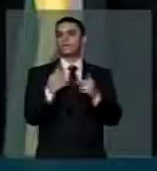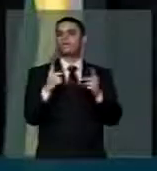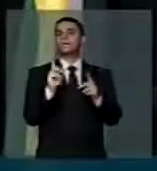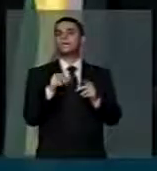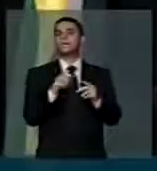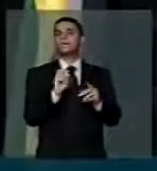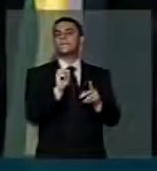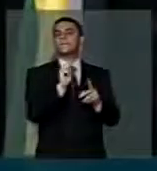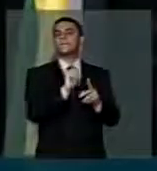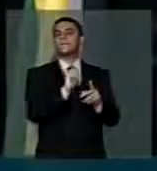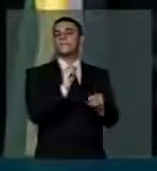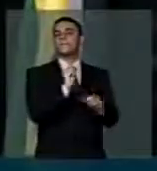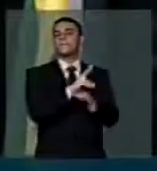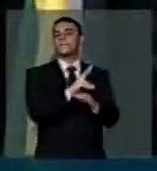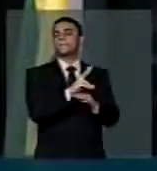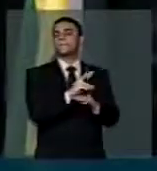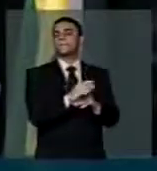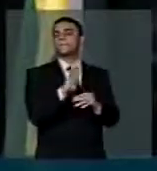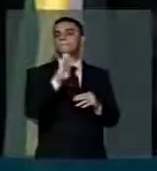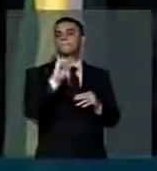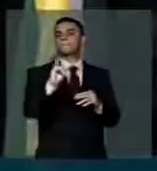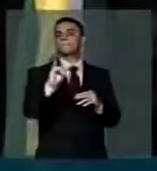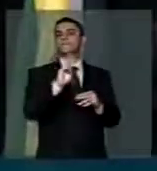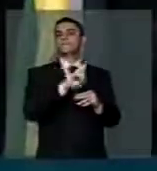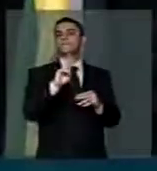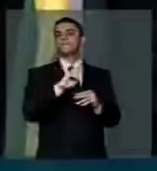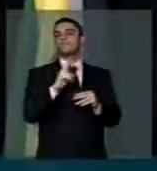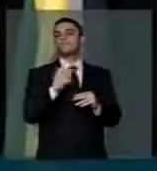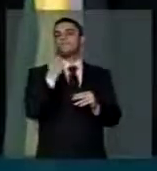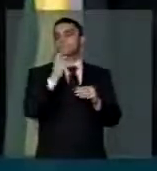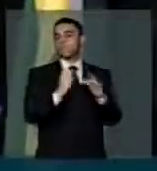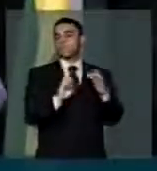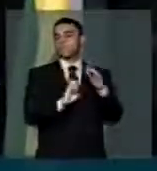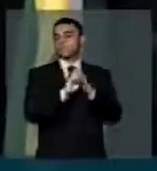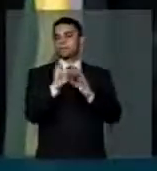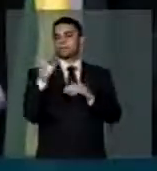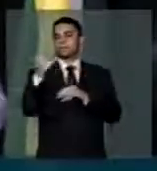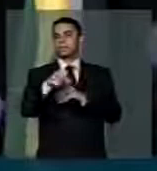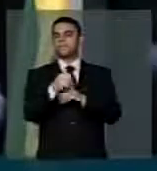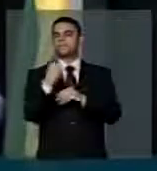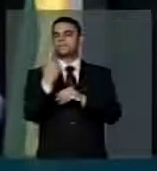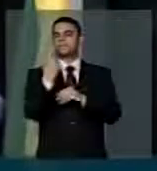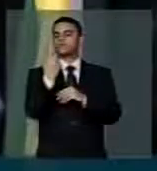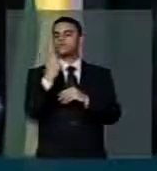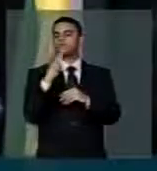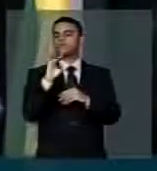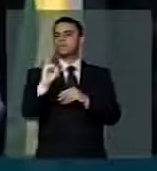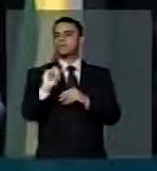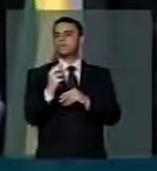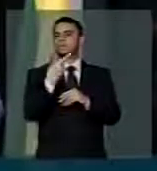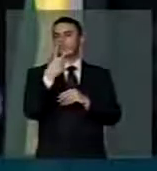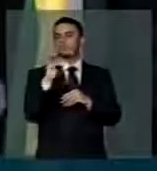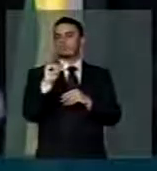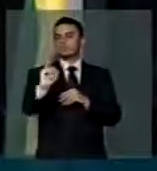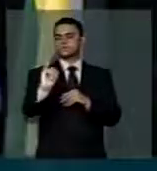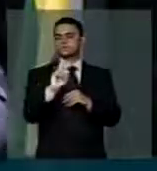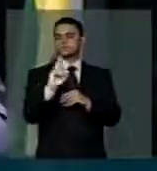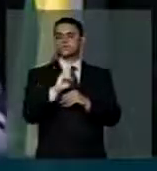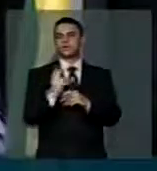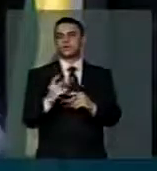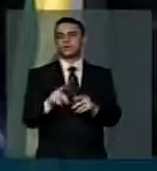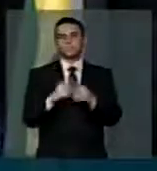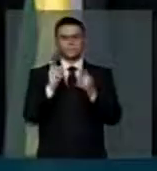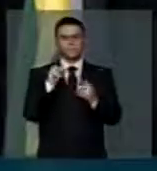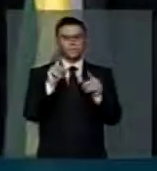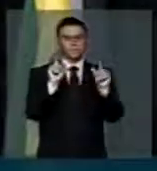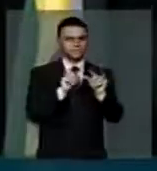de bilhões de reais. É uma empresa pegando 1 bilhão, 2 bilhões de reais. Isto é